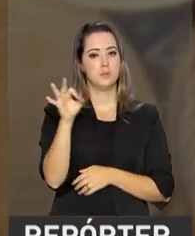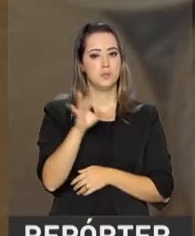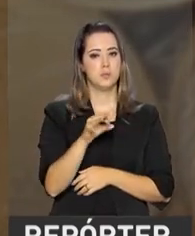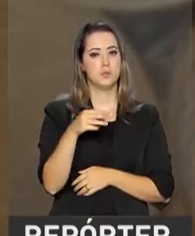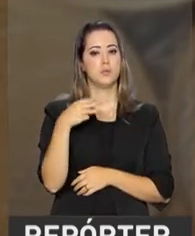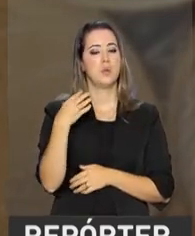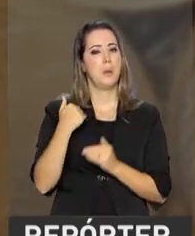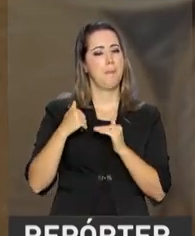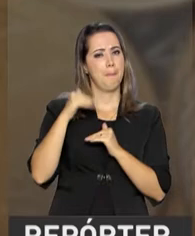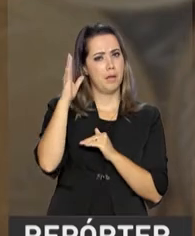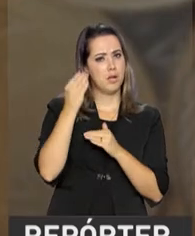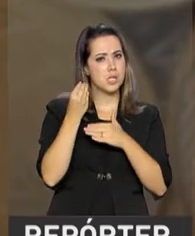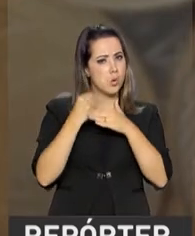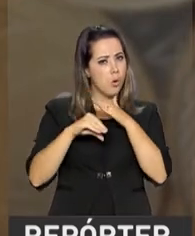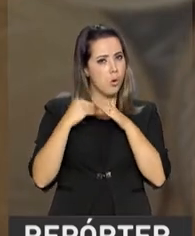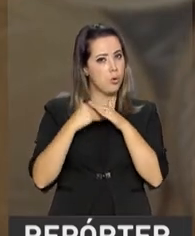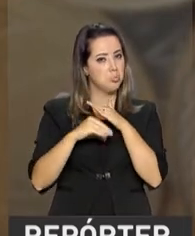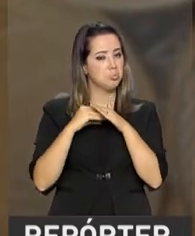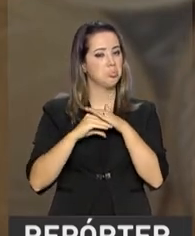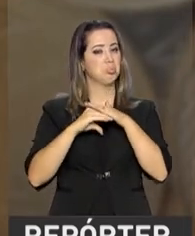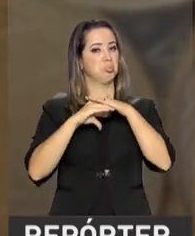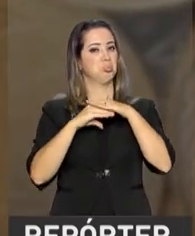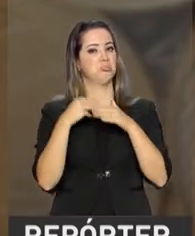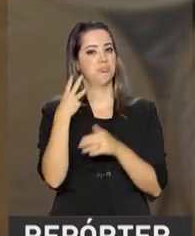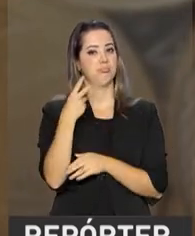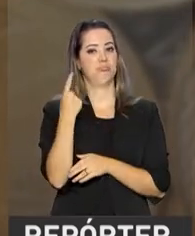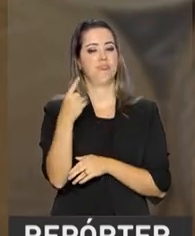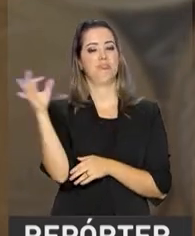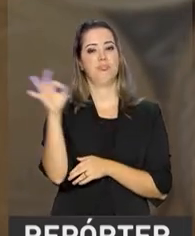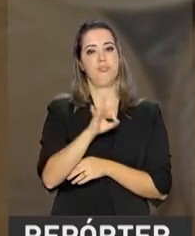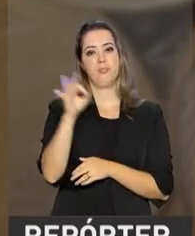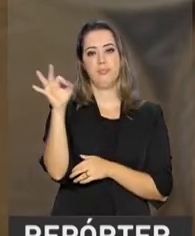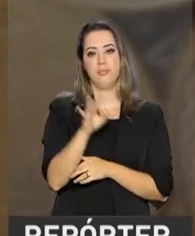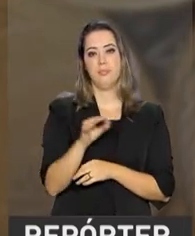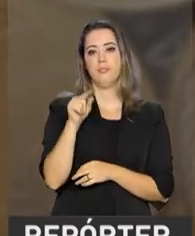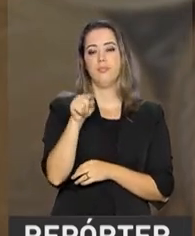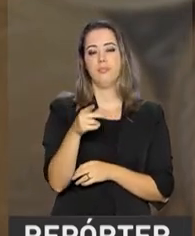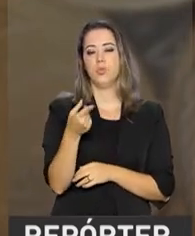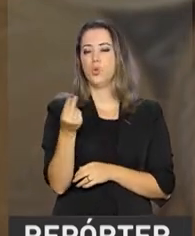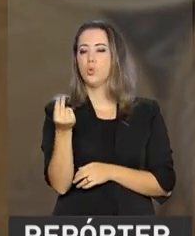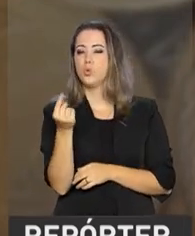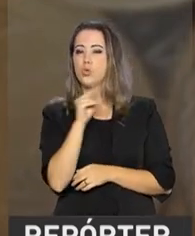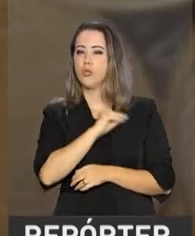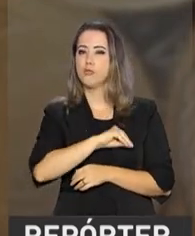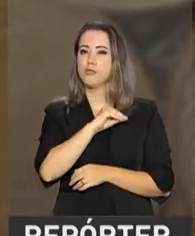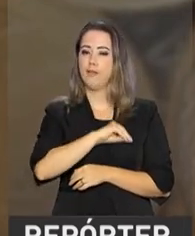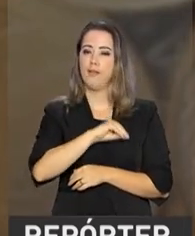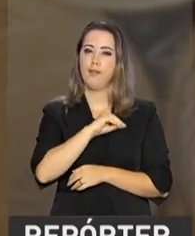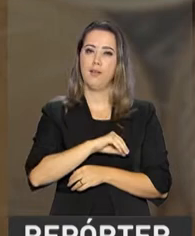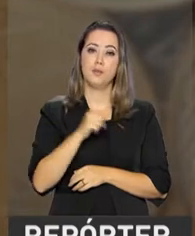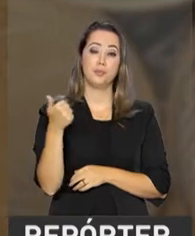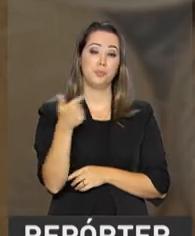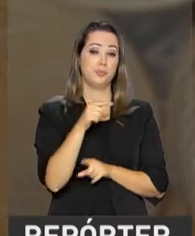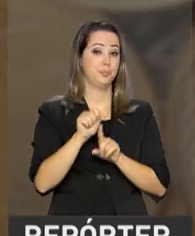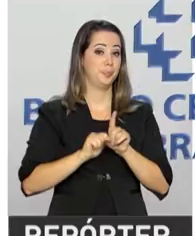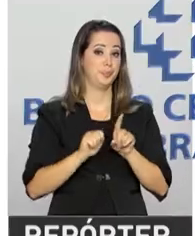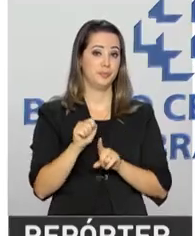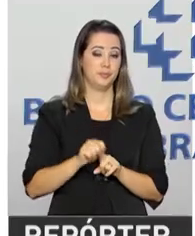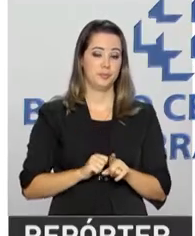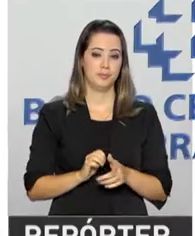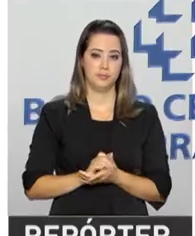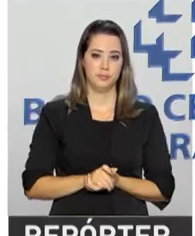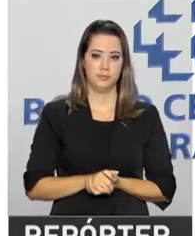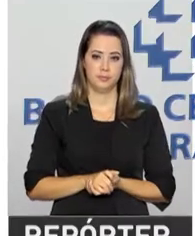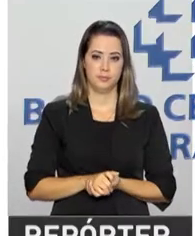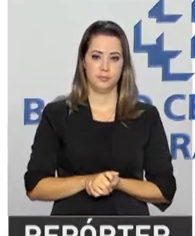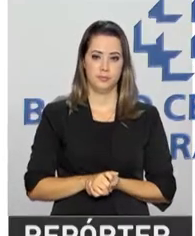afirmaram ter poupado mais de 31 por cento do dinheiro recebido nos últimos 12 meses a base